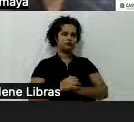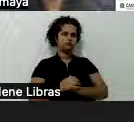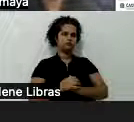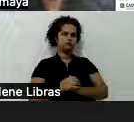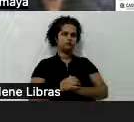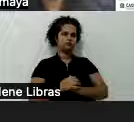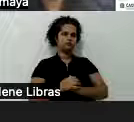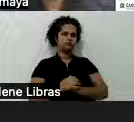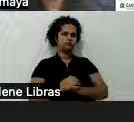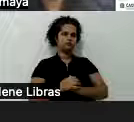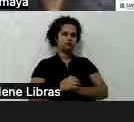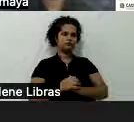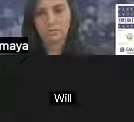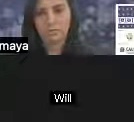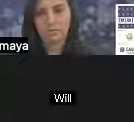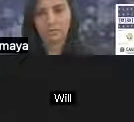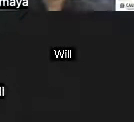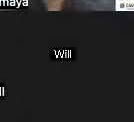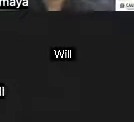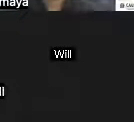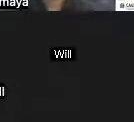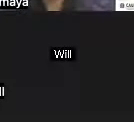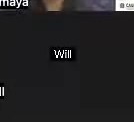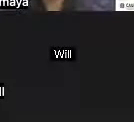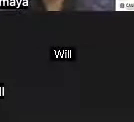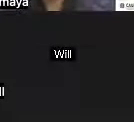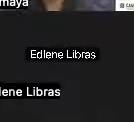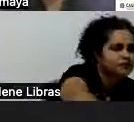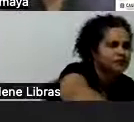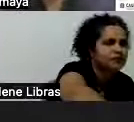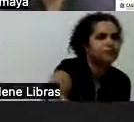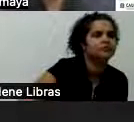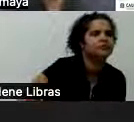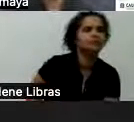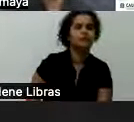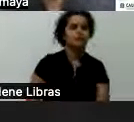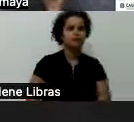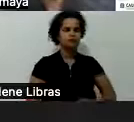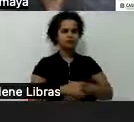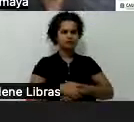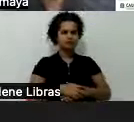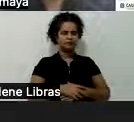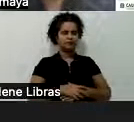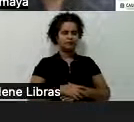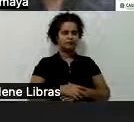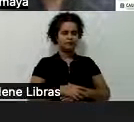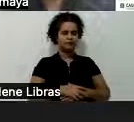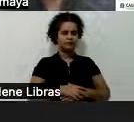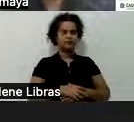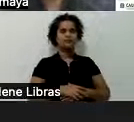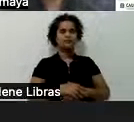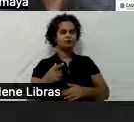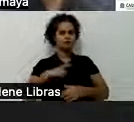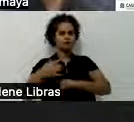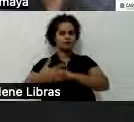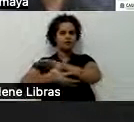E o processo também dá para ver que foi bem conduzido por uma parceria entre o